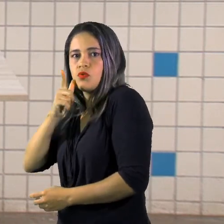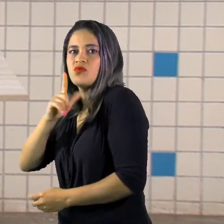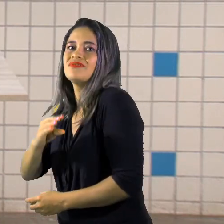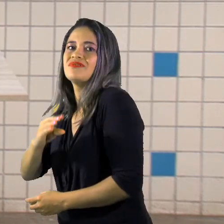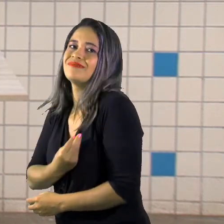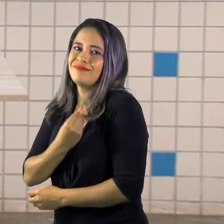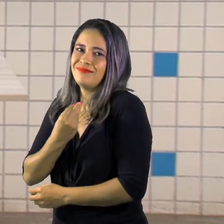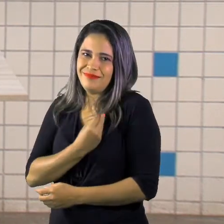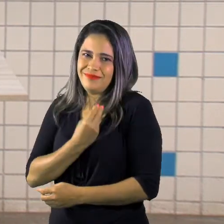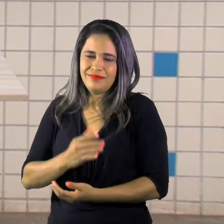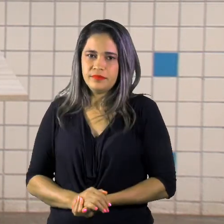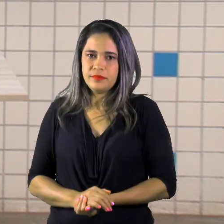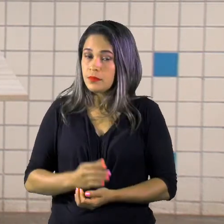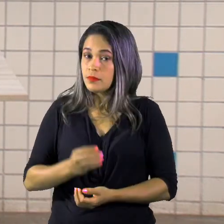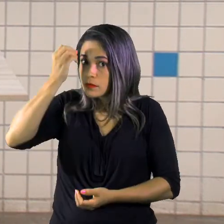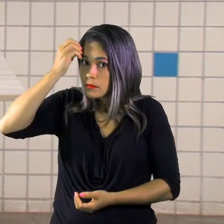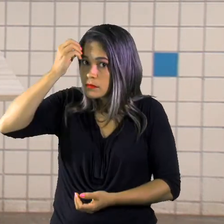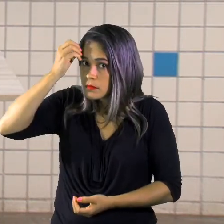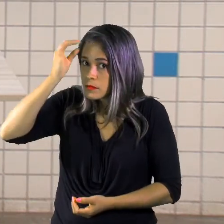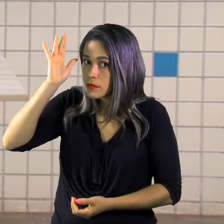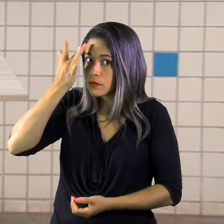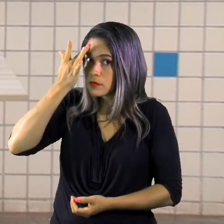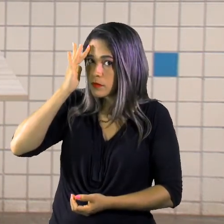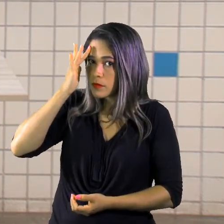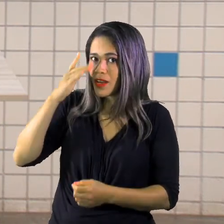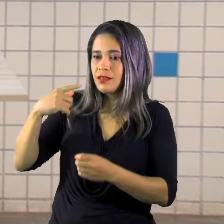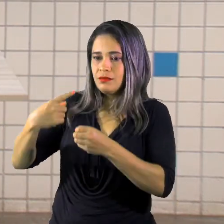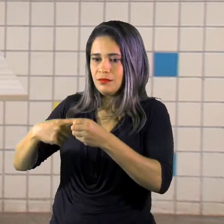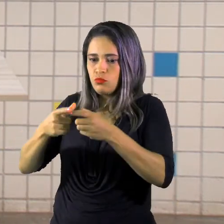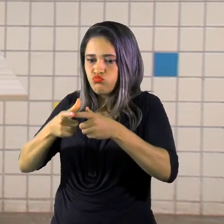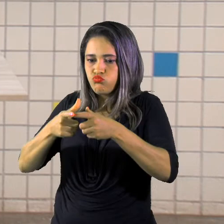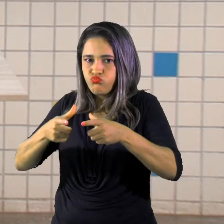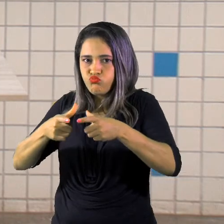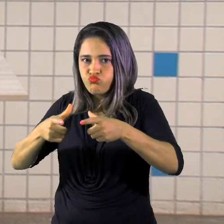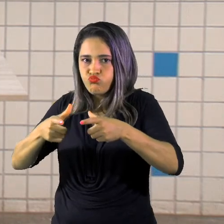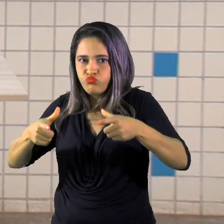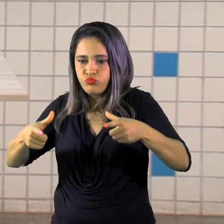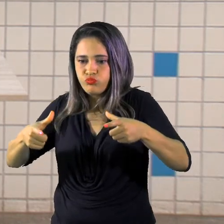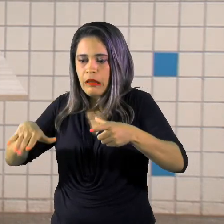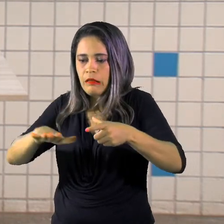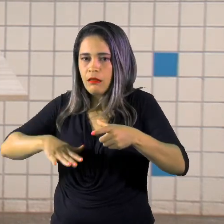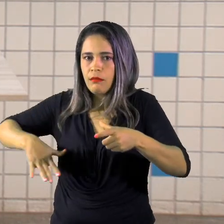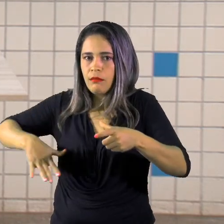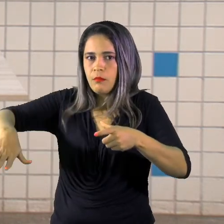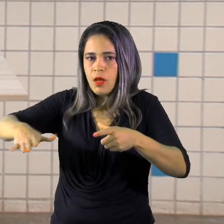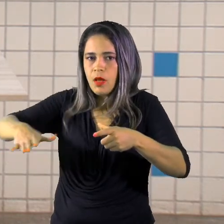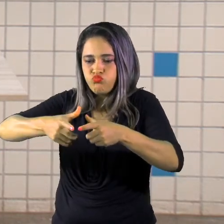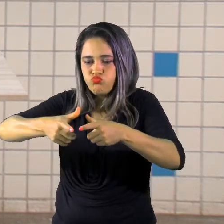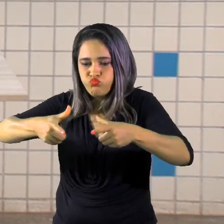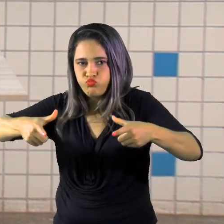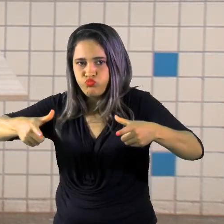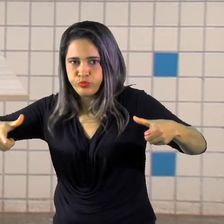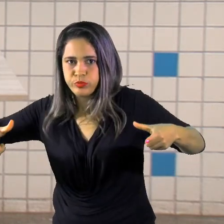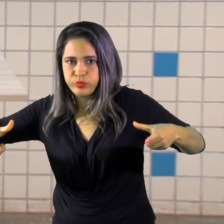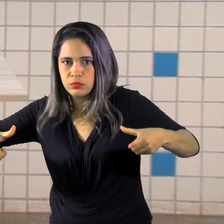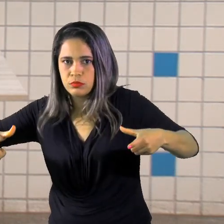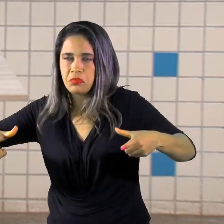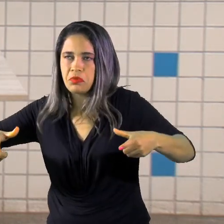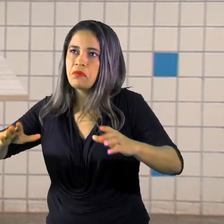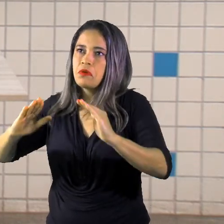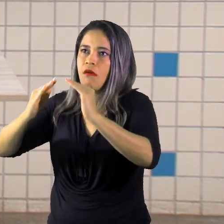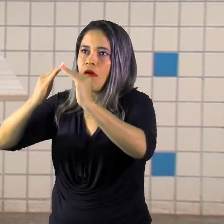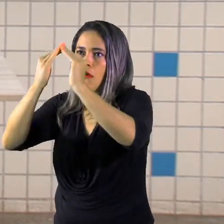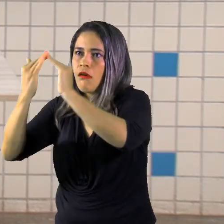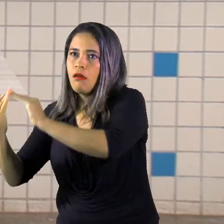Compreendem? Então a cidade ela começa a se expandir e o espaço urbano começa a aumentar, tá? Periferias,